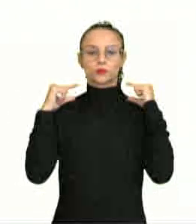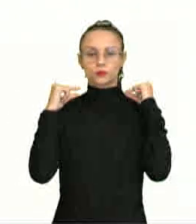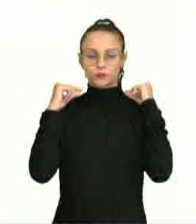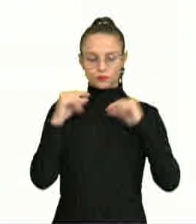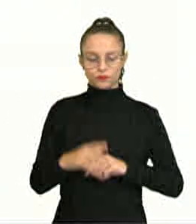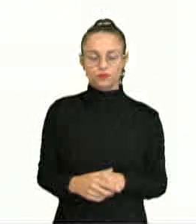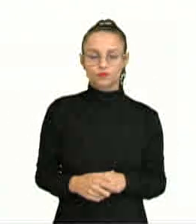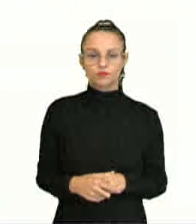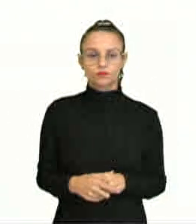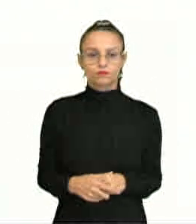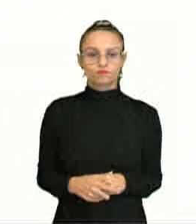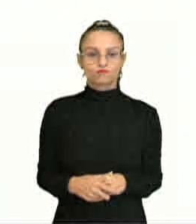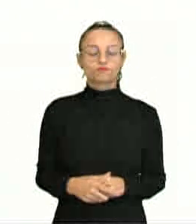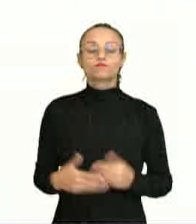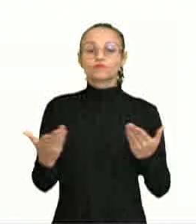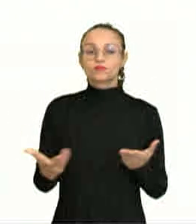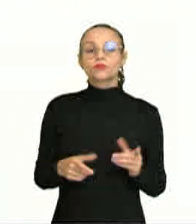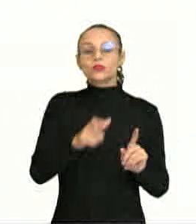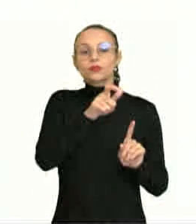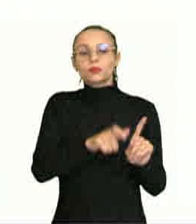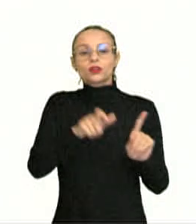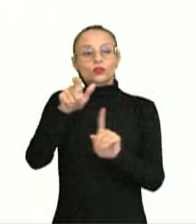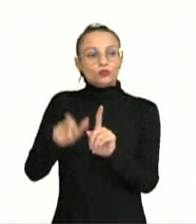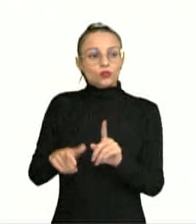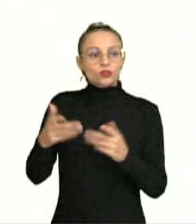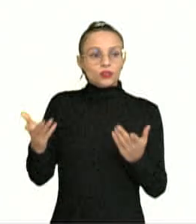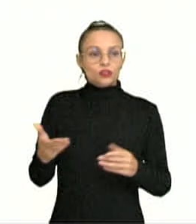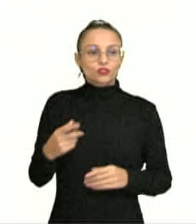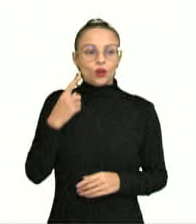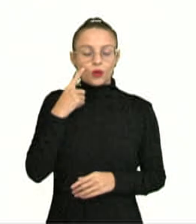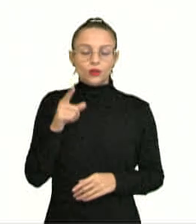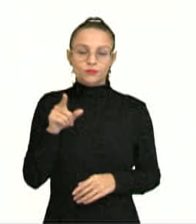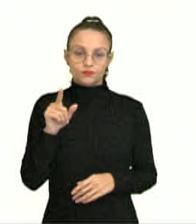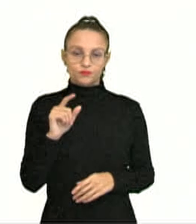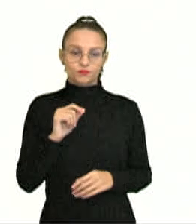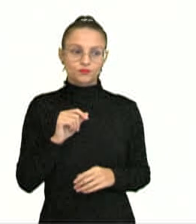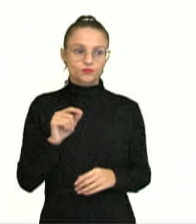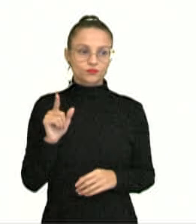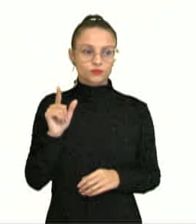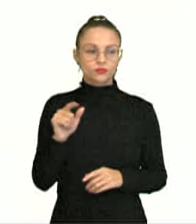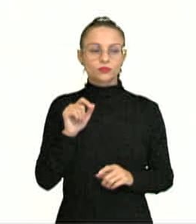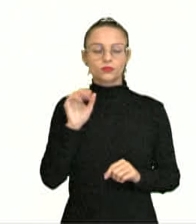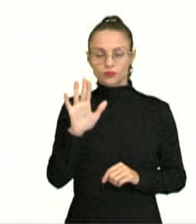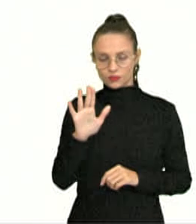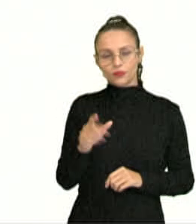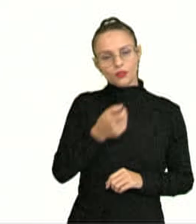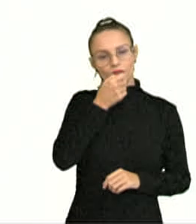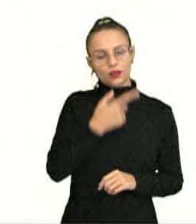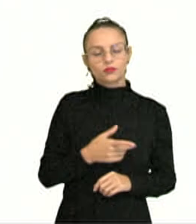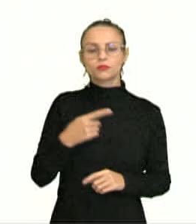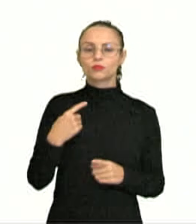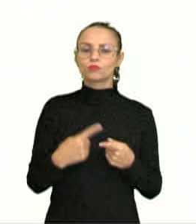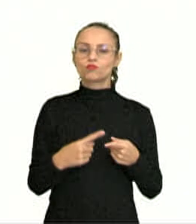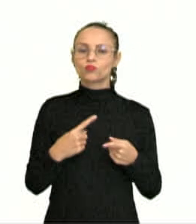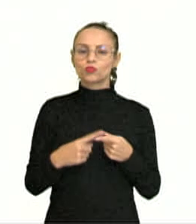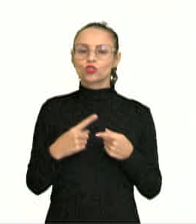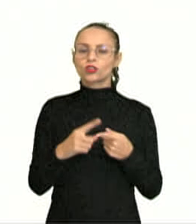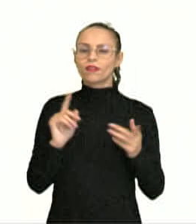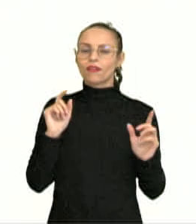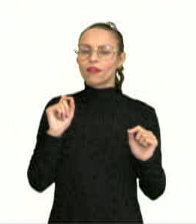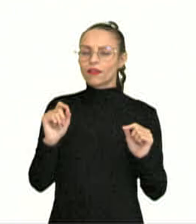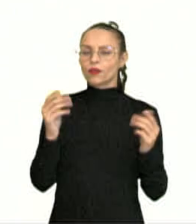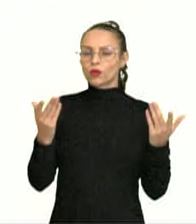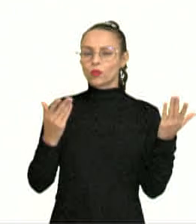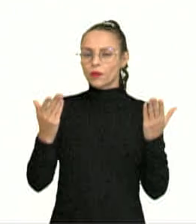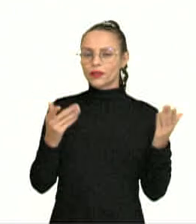borboleta. E as personagens, né, eu perguntei aqui, ó, apesar de engraçado, por que o